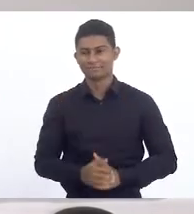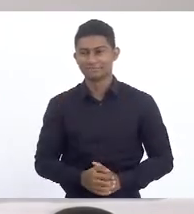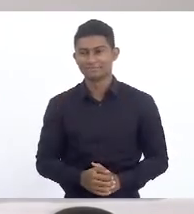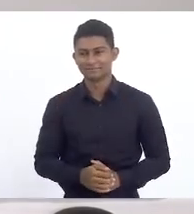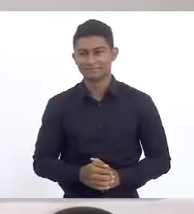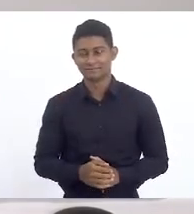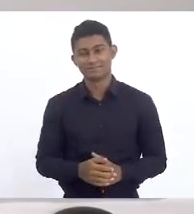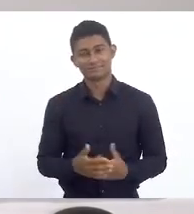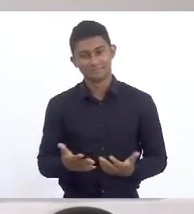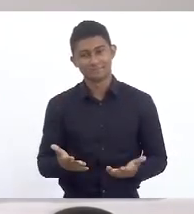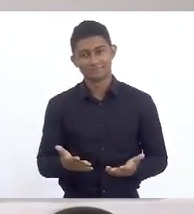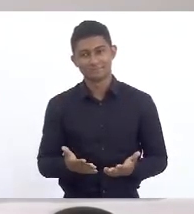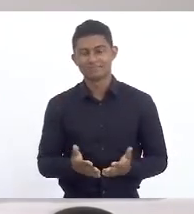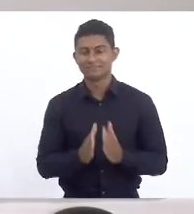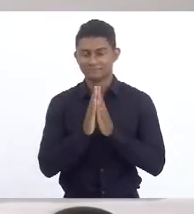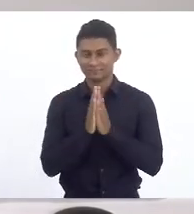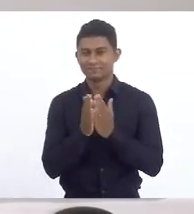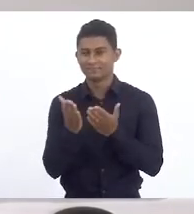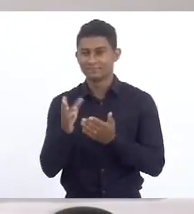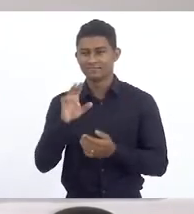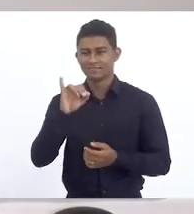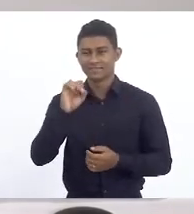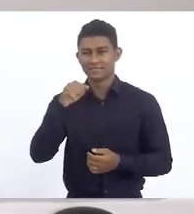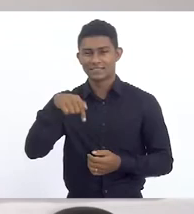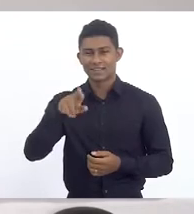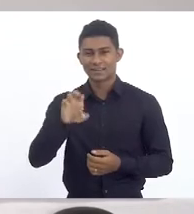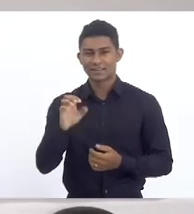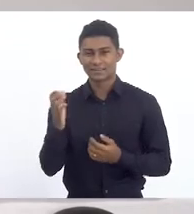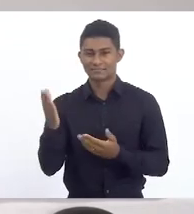Por favor, doutor Isaac.